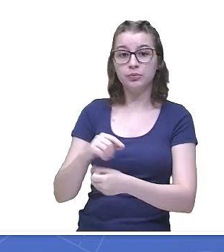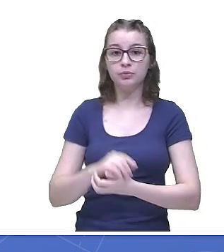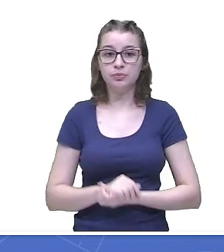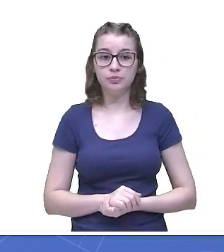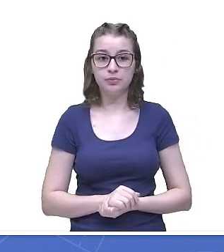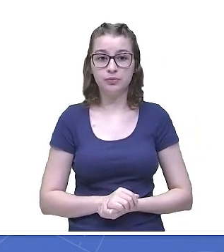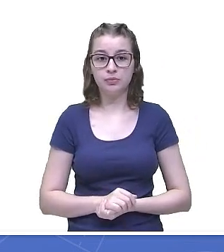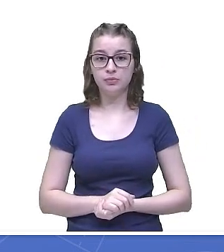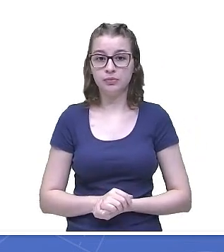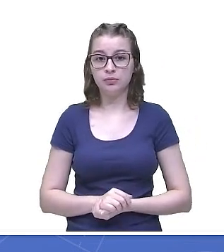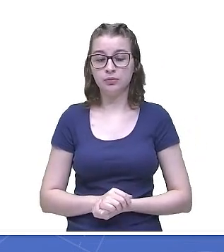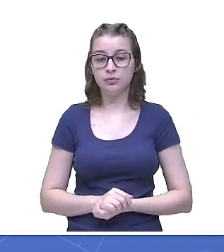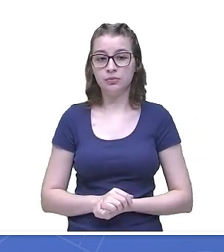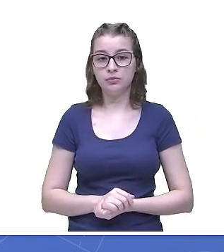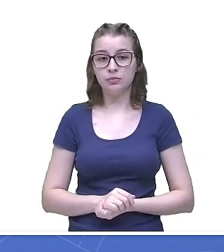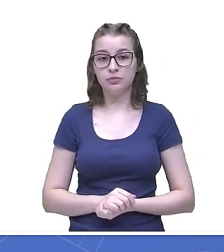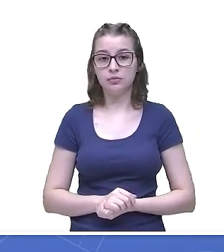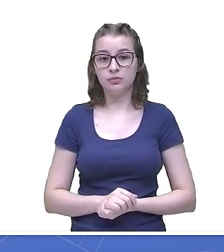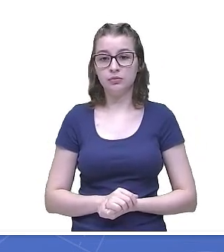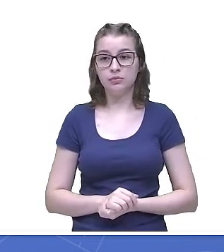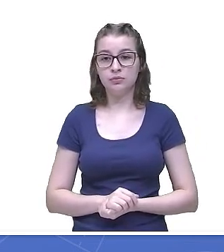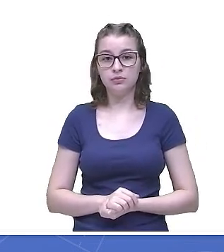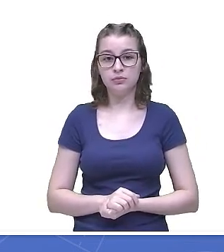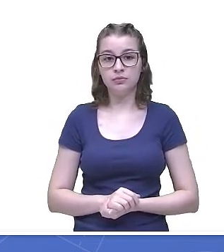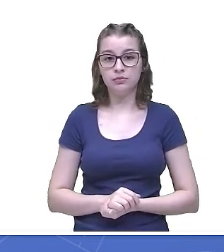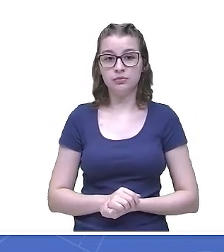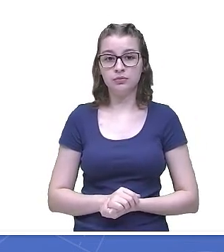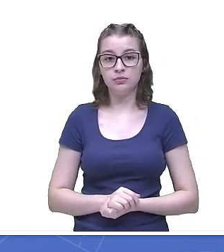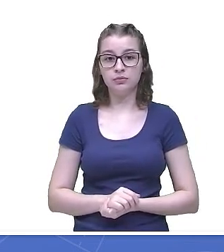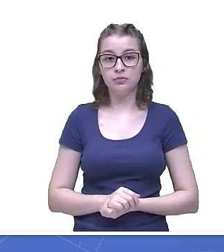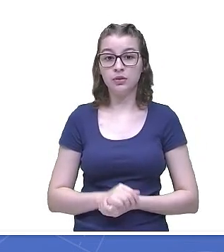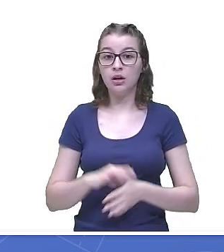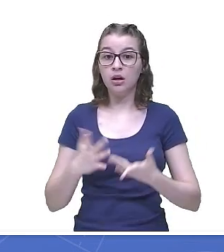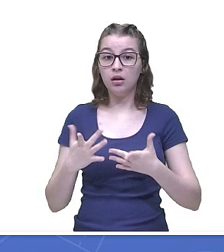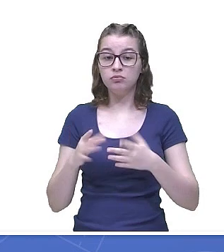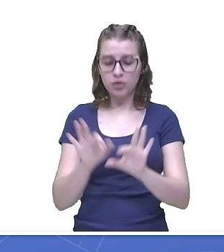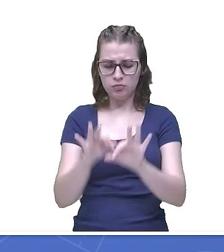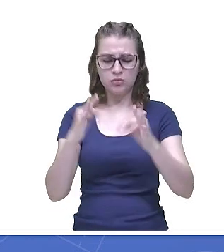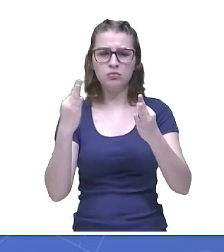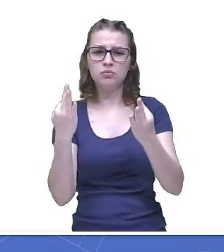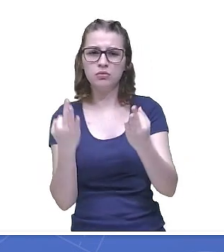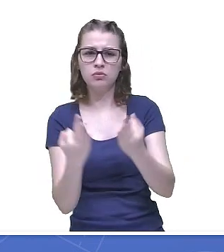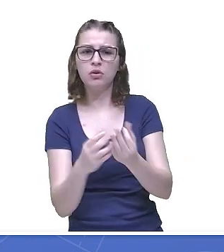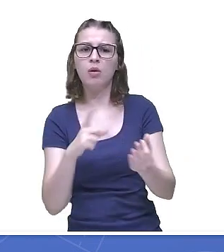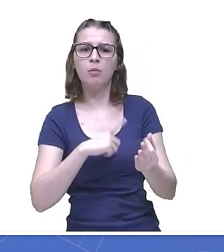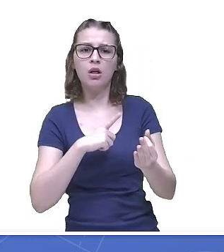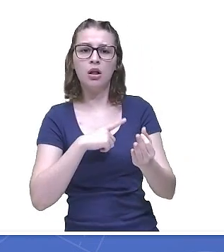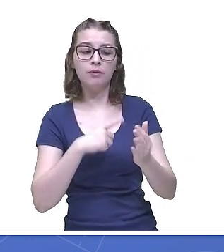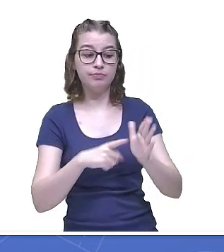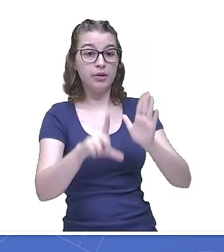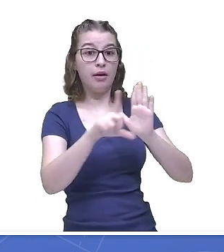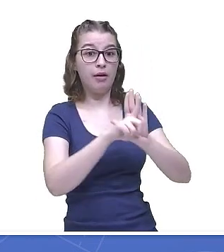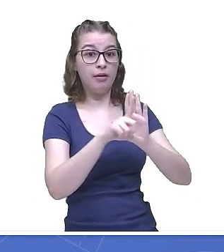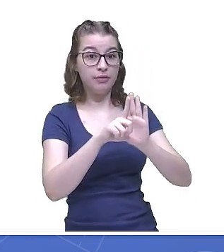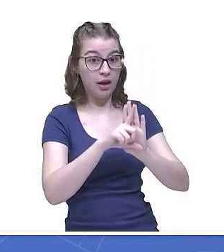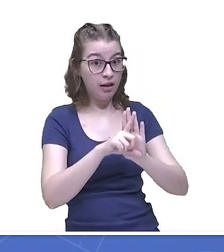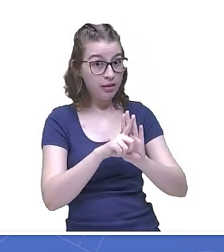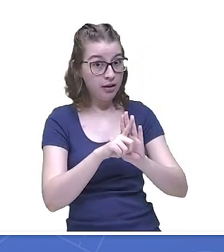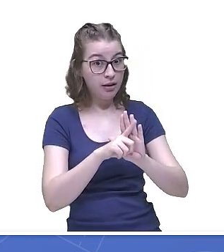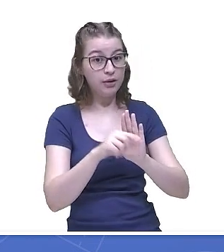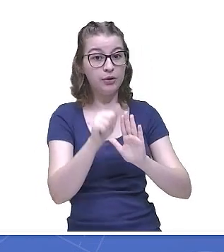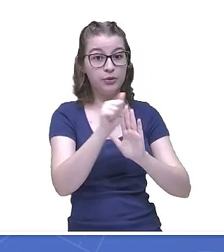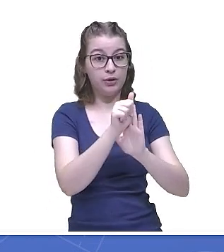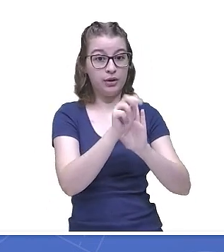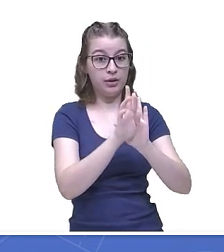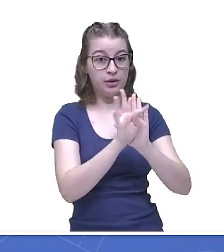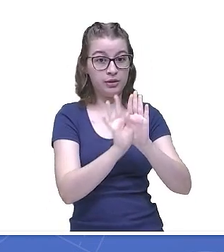filho ou filhos. Essa configuração, ela é amparada pelo artigo 226 da